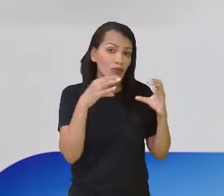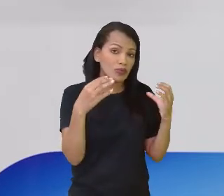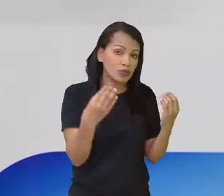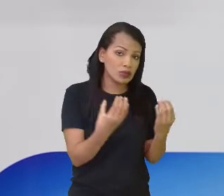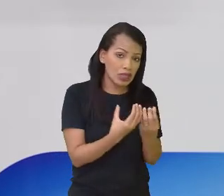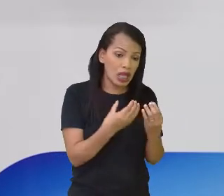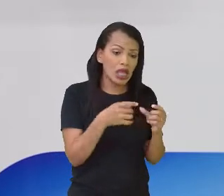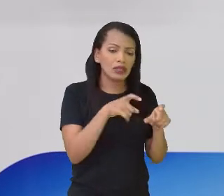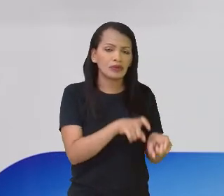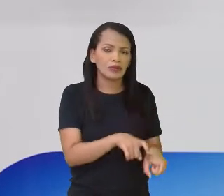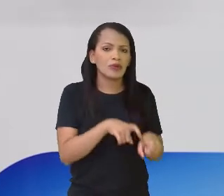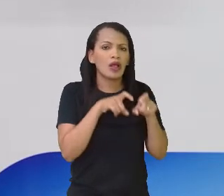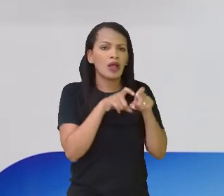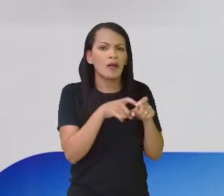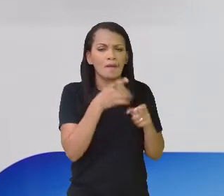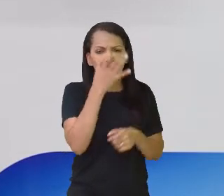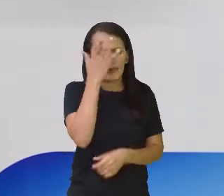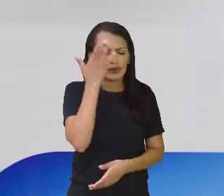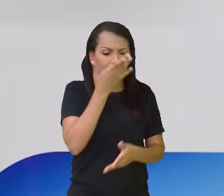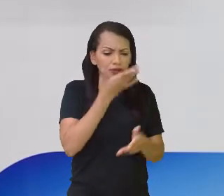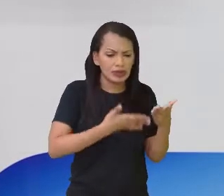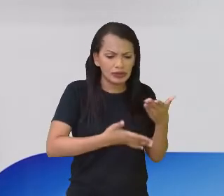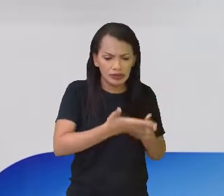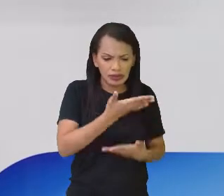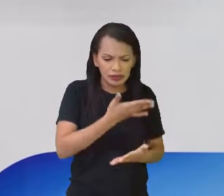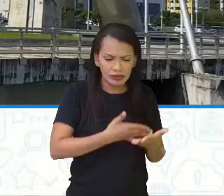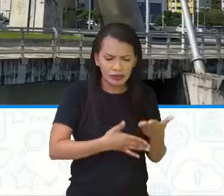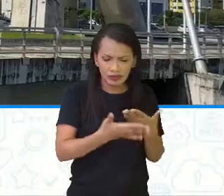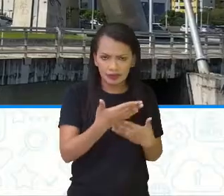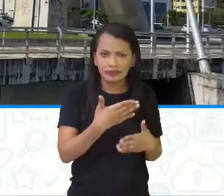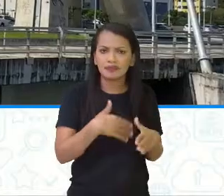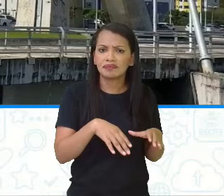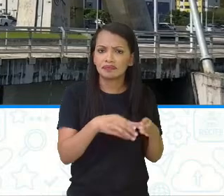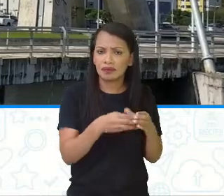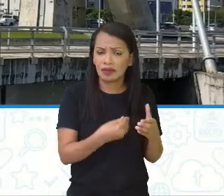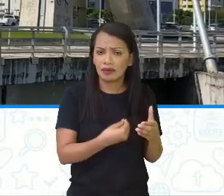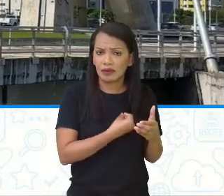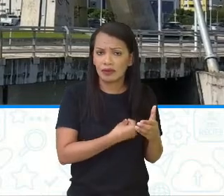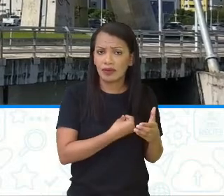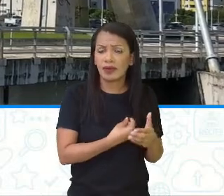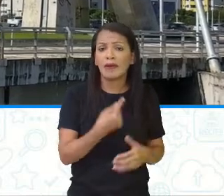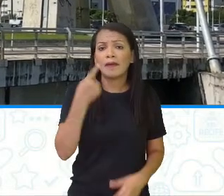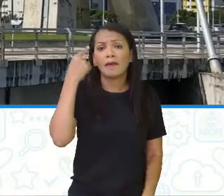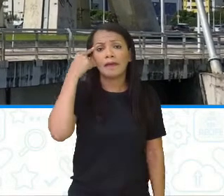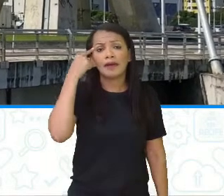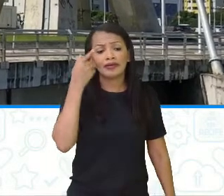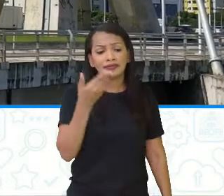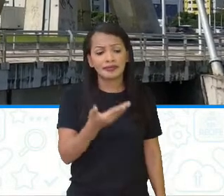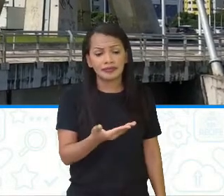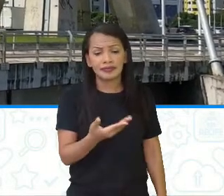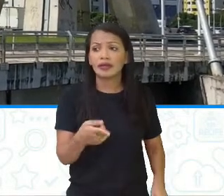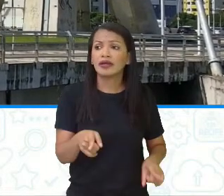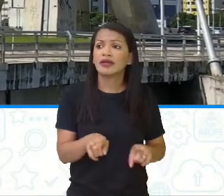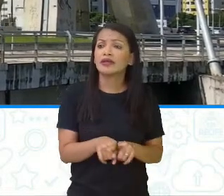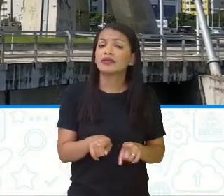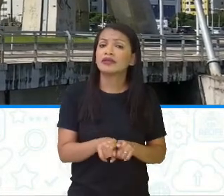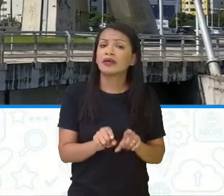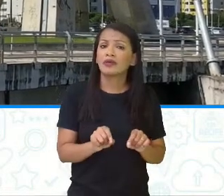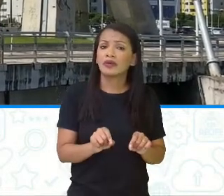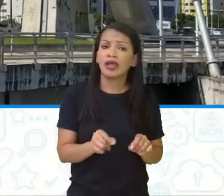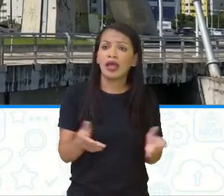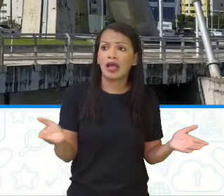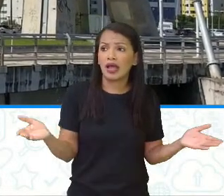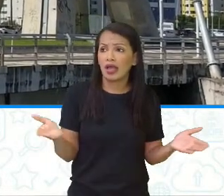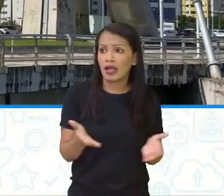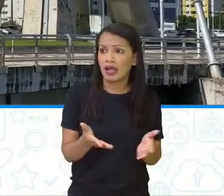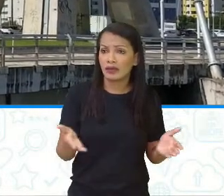comunidade rural. Vamos seguindo. Quando eu penso no campo, nós temos isso, mas também nós temos a paisagem urbana, que